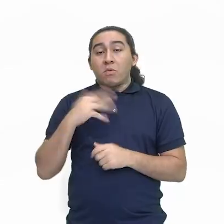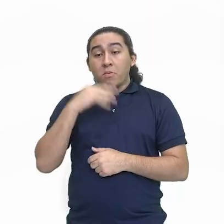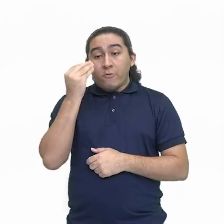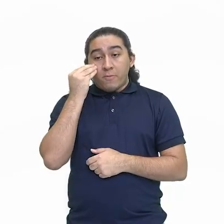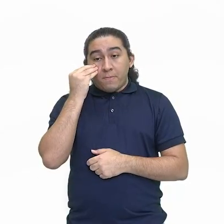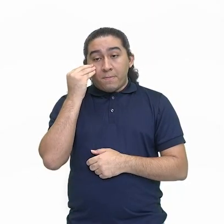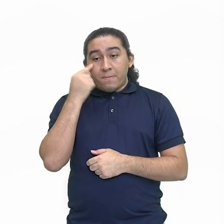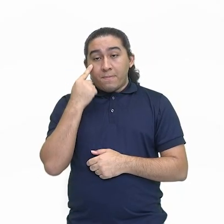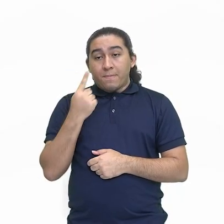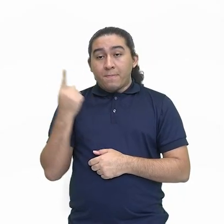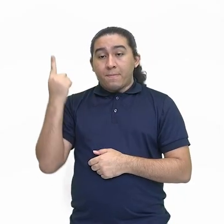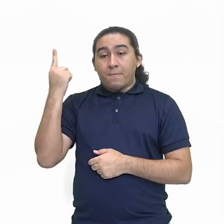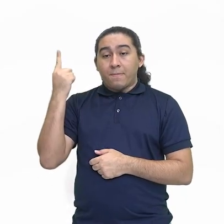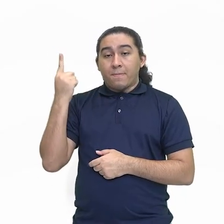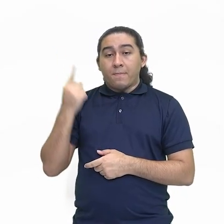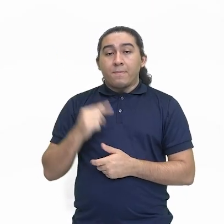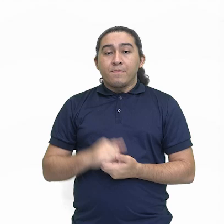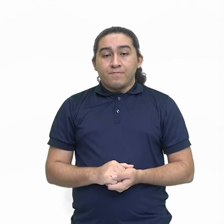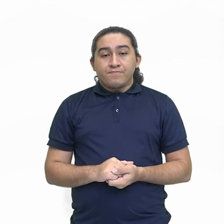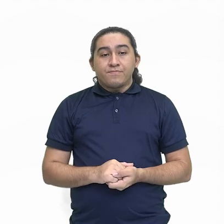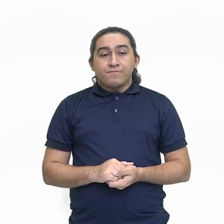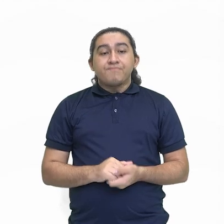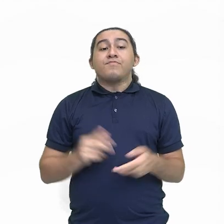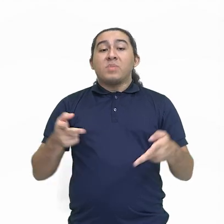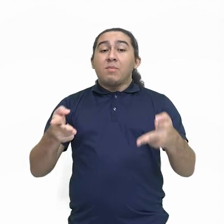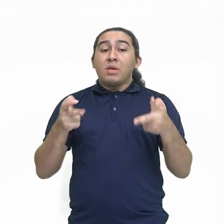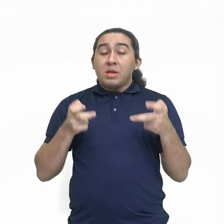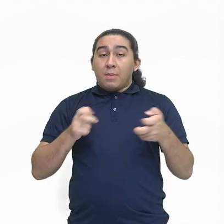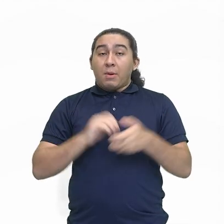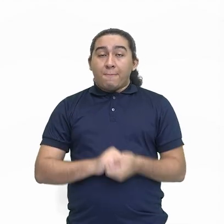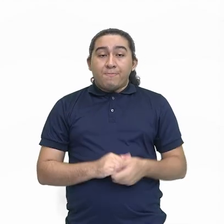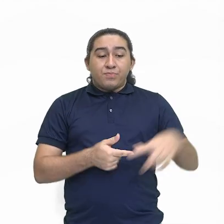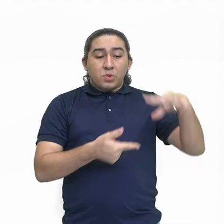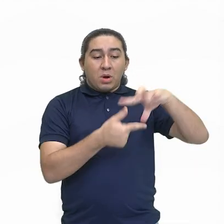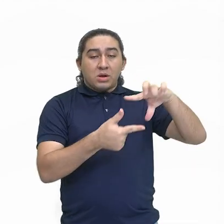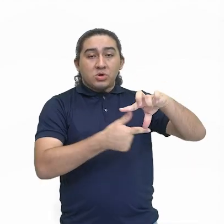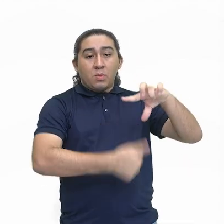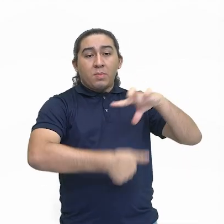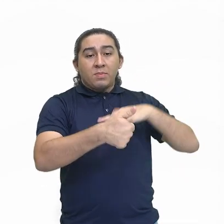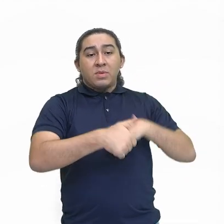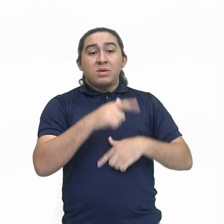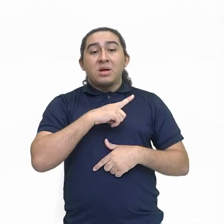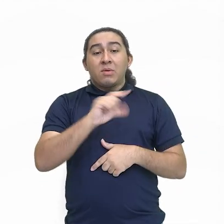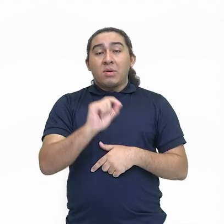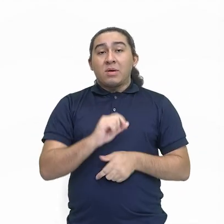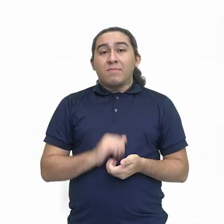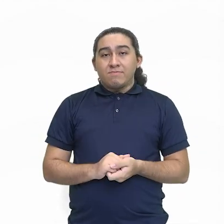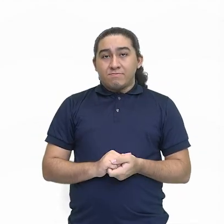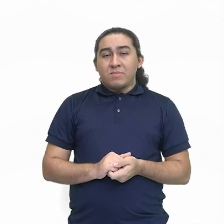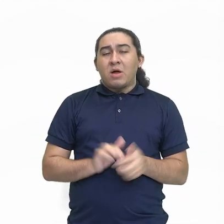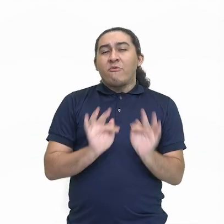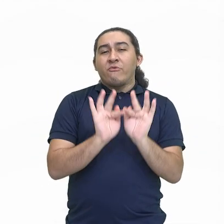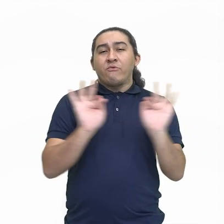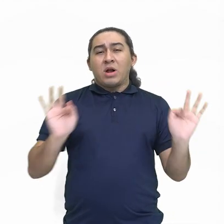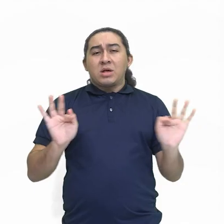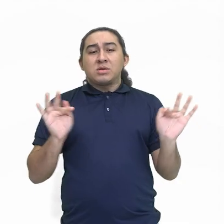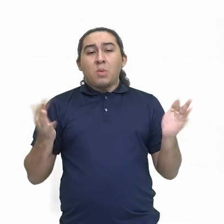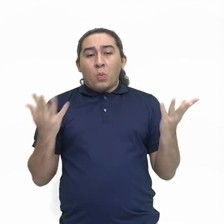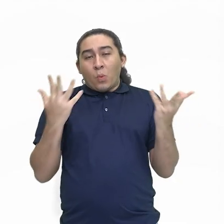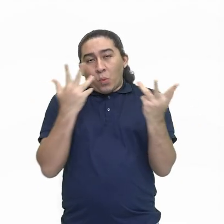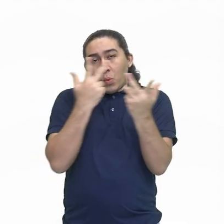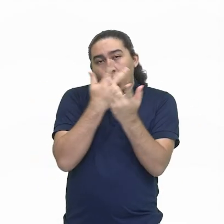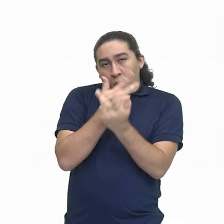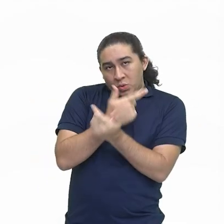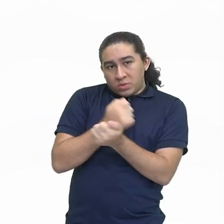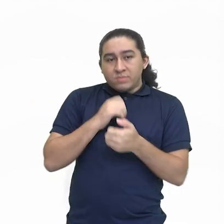ver. Veja que, no primeiro quadro, tem assim, muito bonito. Vamos analisar que,